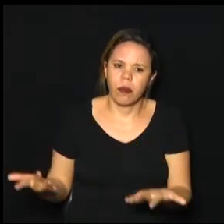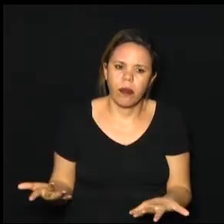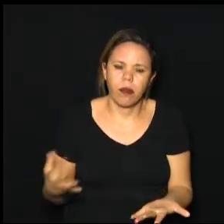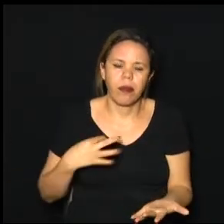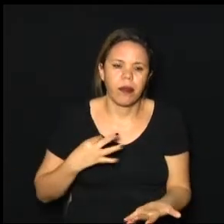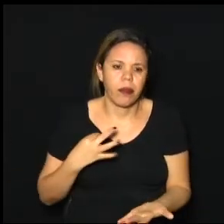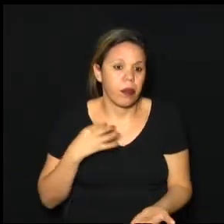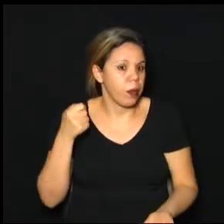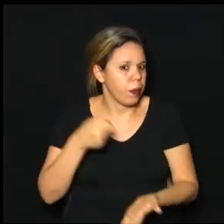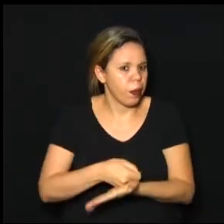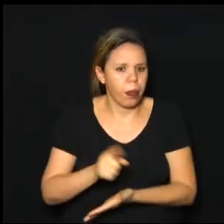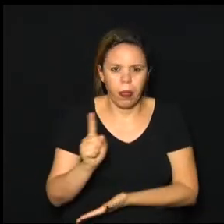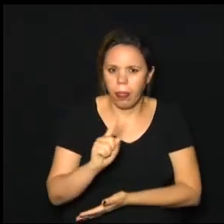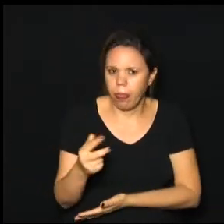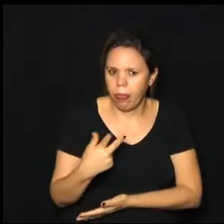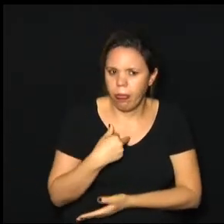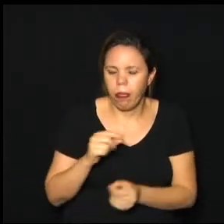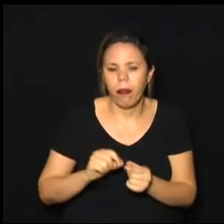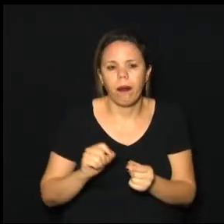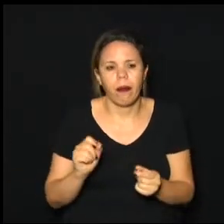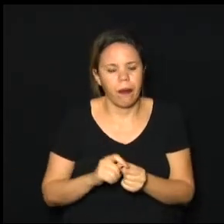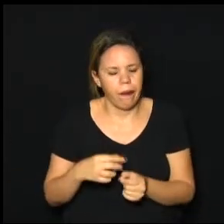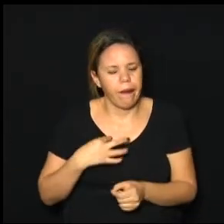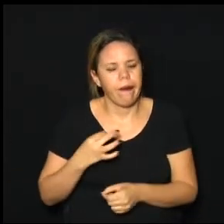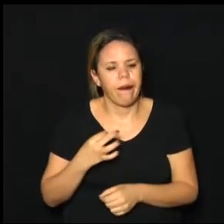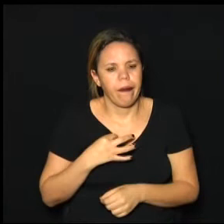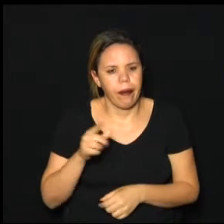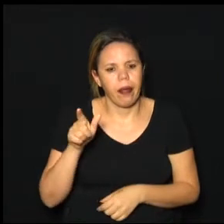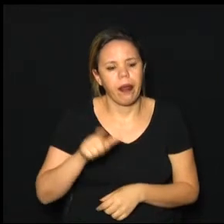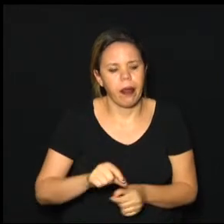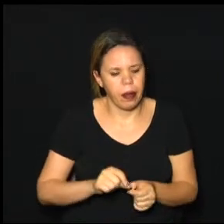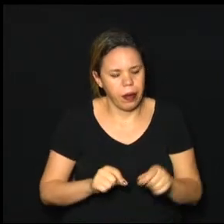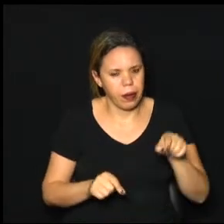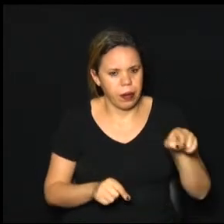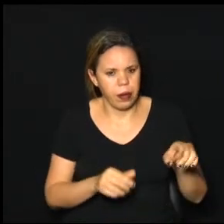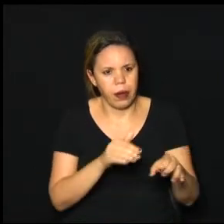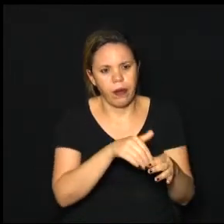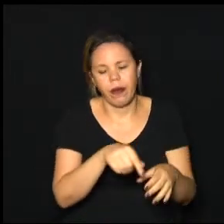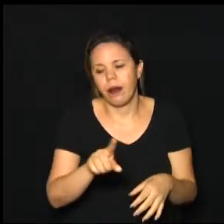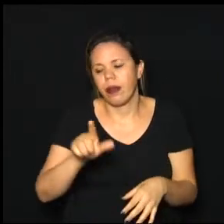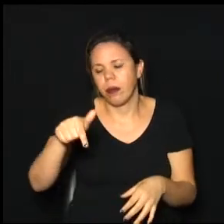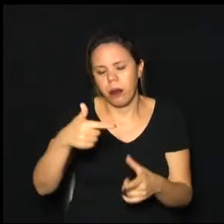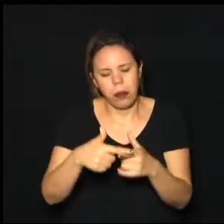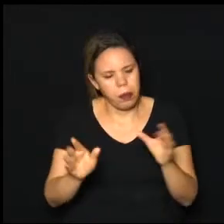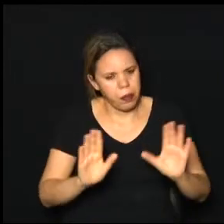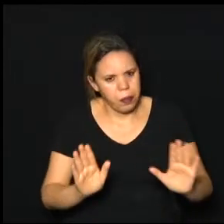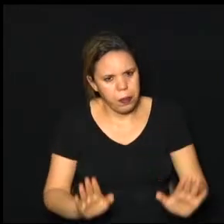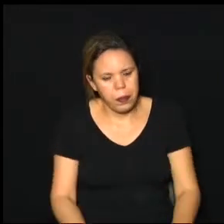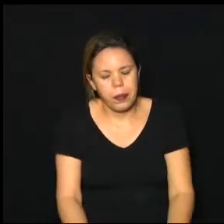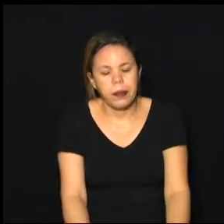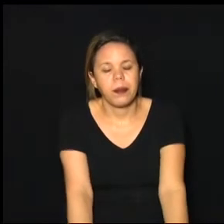de forma paga, ok? Mas de forma voluntária ele pode fazer sem problema nenhum.